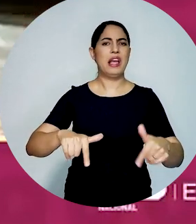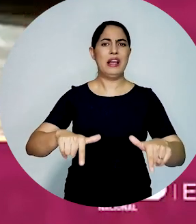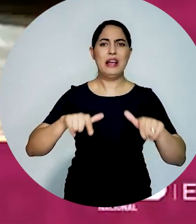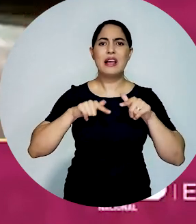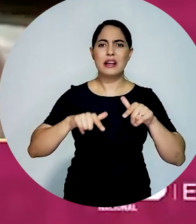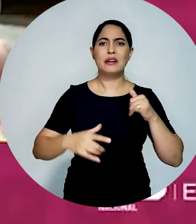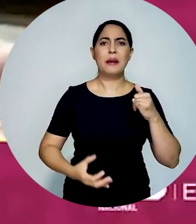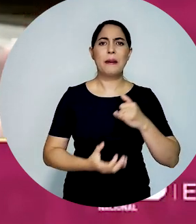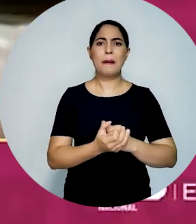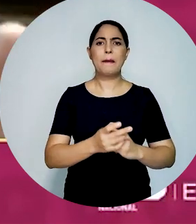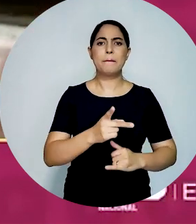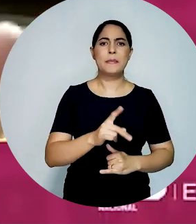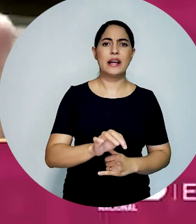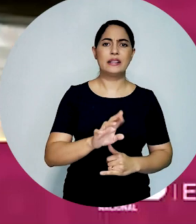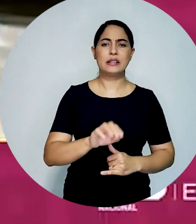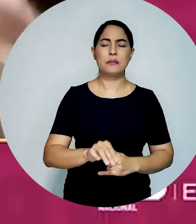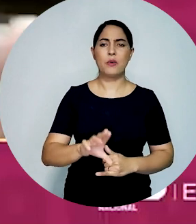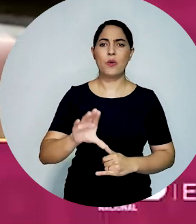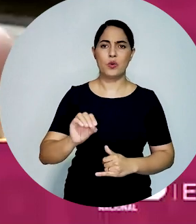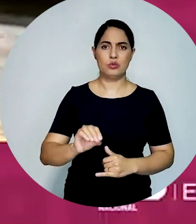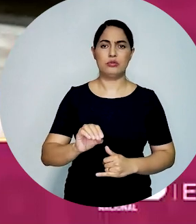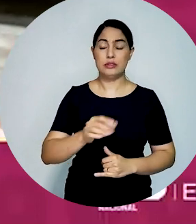das titularidades